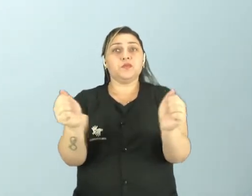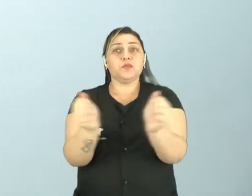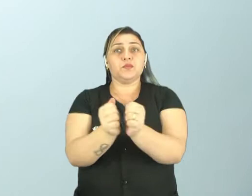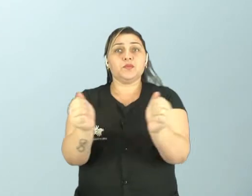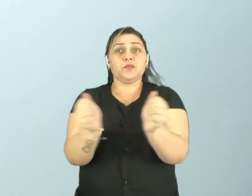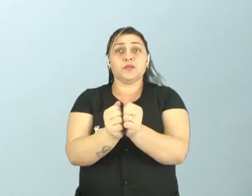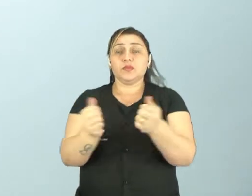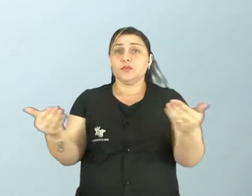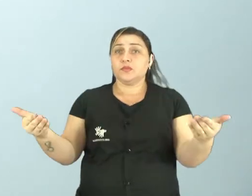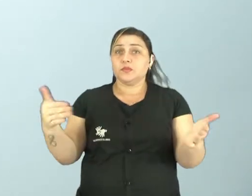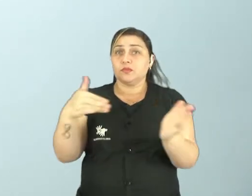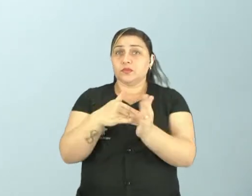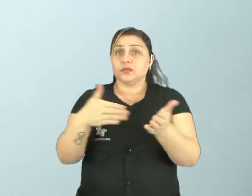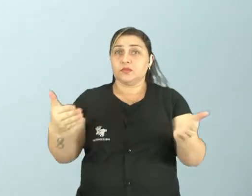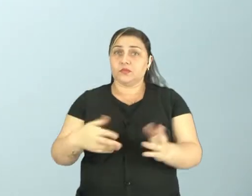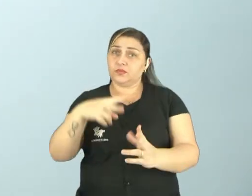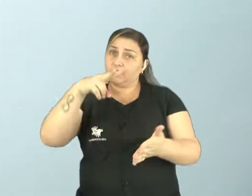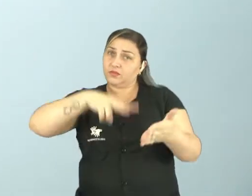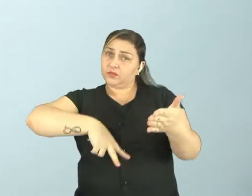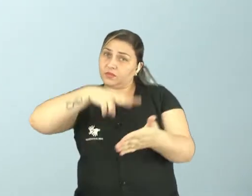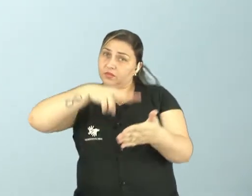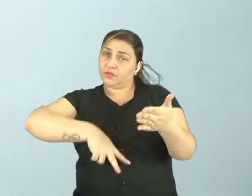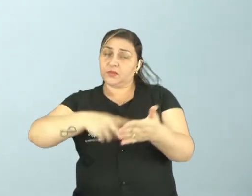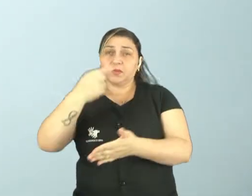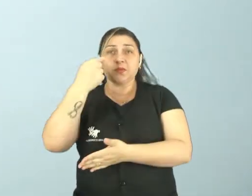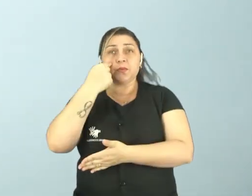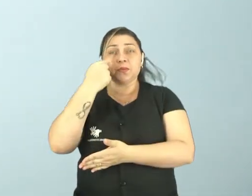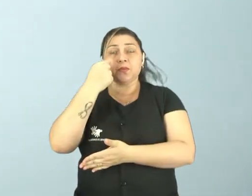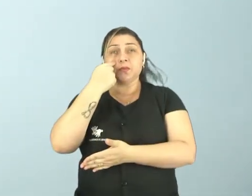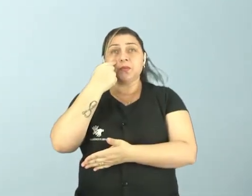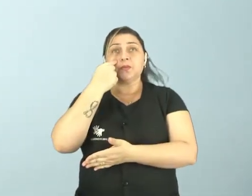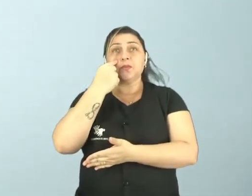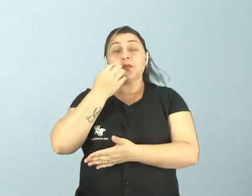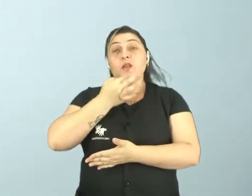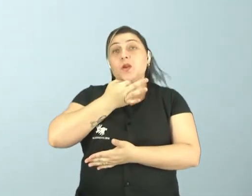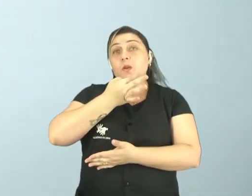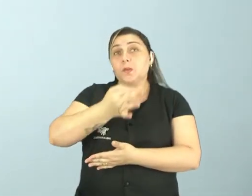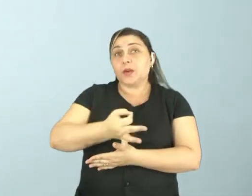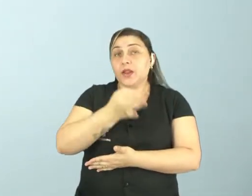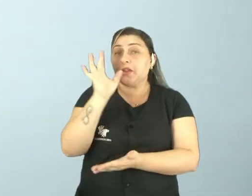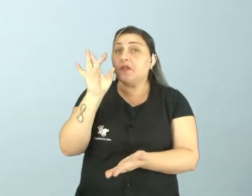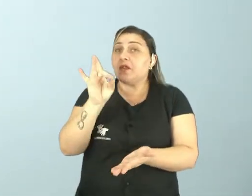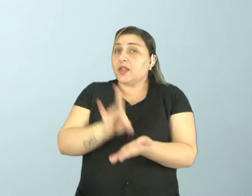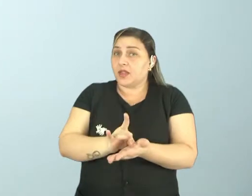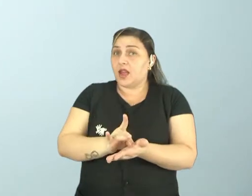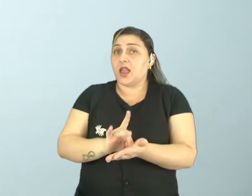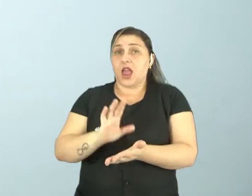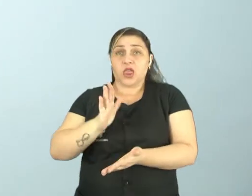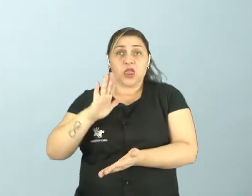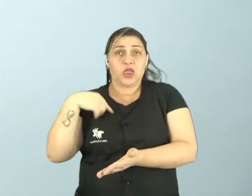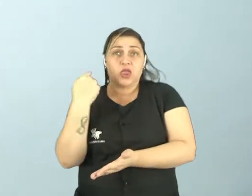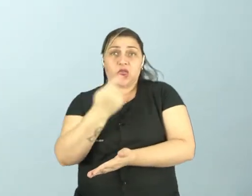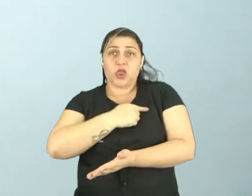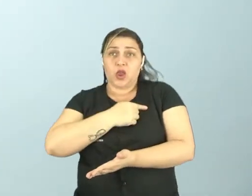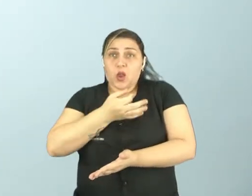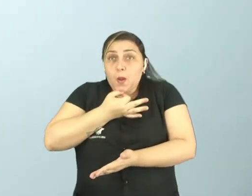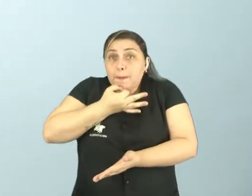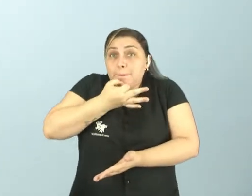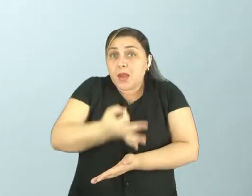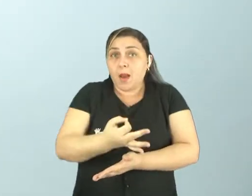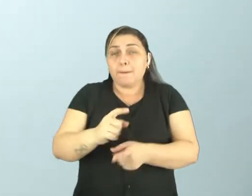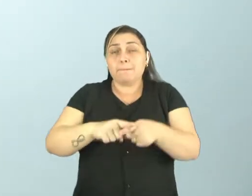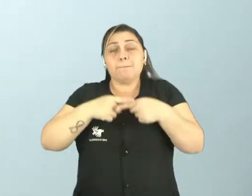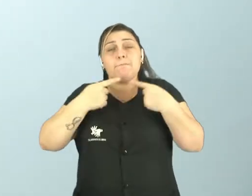que fizemos até aqui, essas pequenas leituras? Olha só, opinar realmente é dar a nossa opinião,